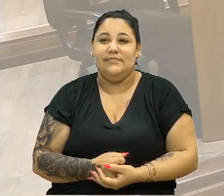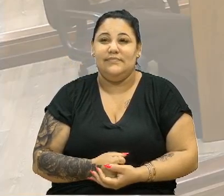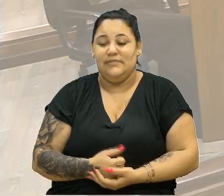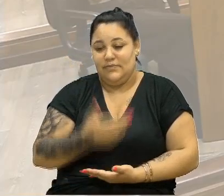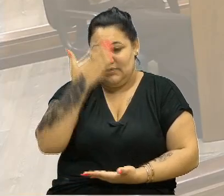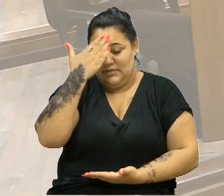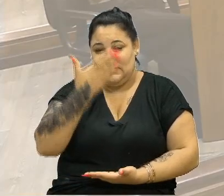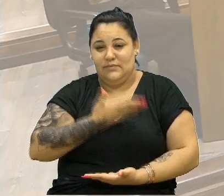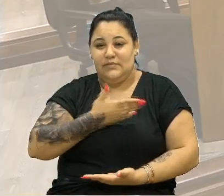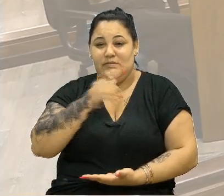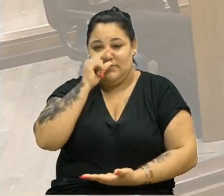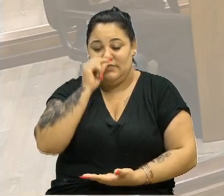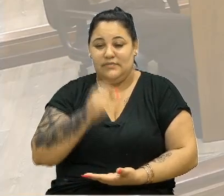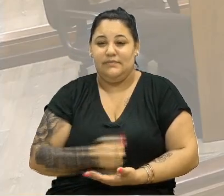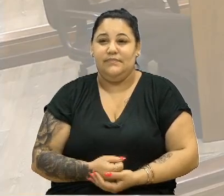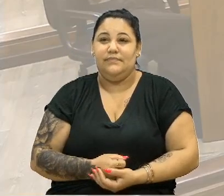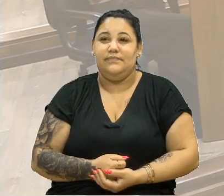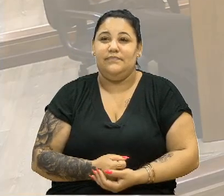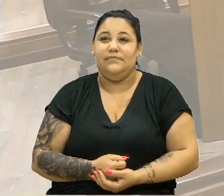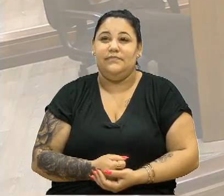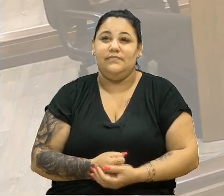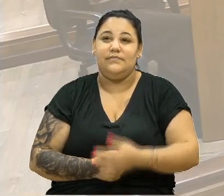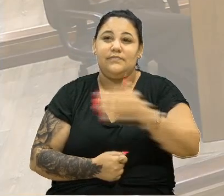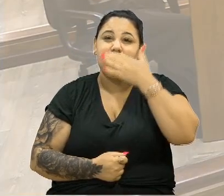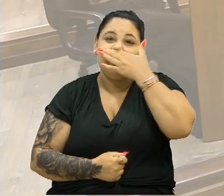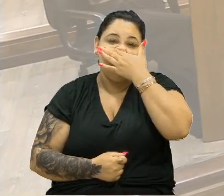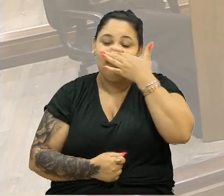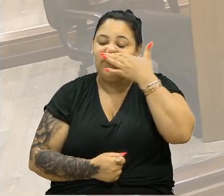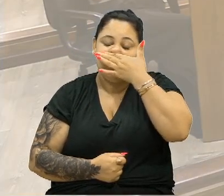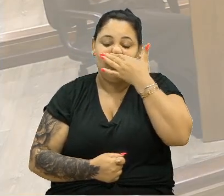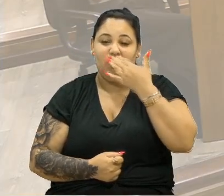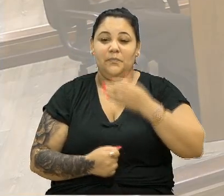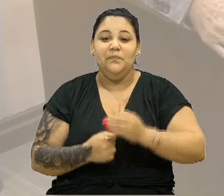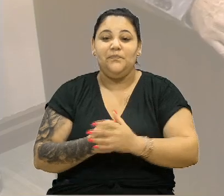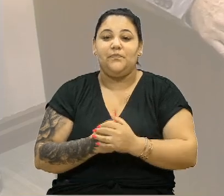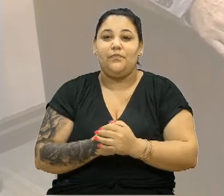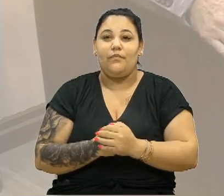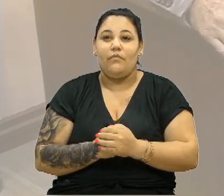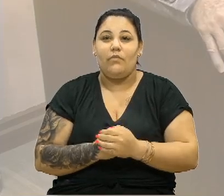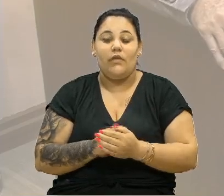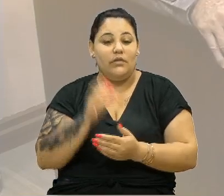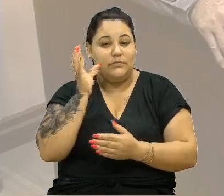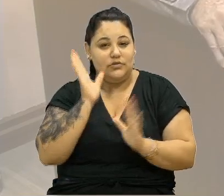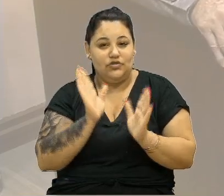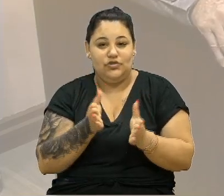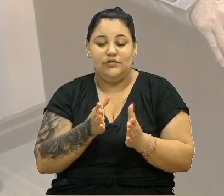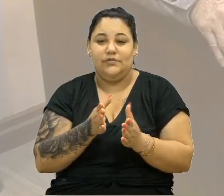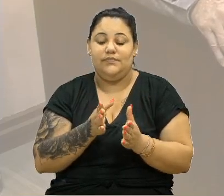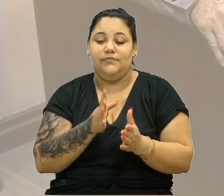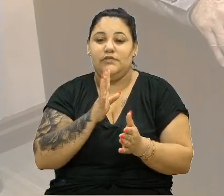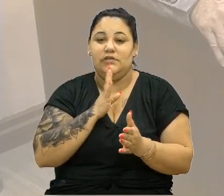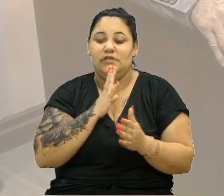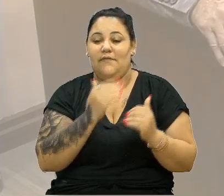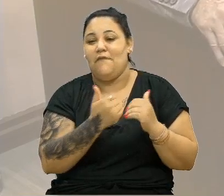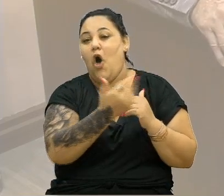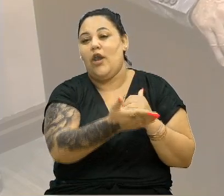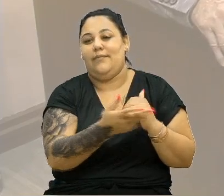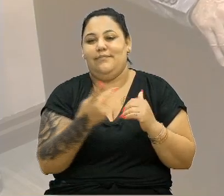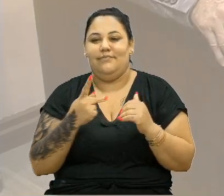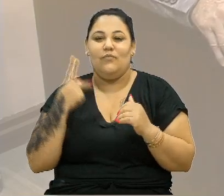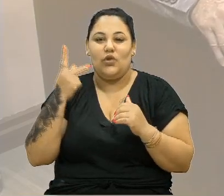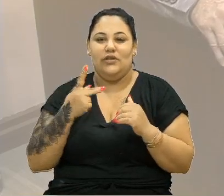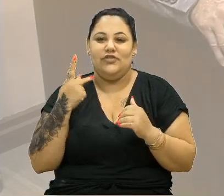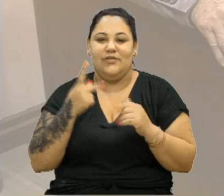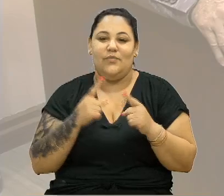Vereador Felipe. Vereador Cadore, já nos conhecíamos de fora da política, né? E até pela